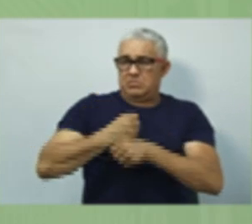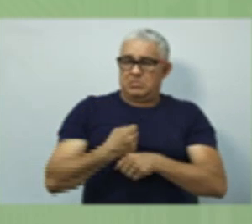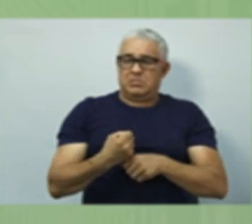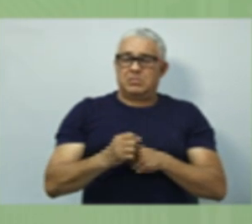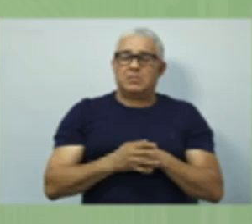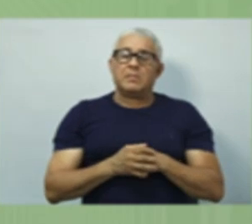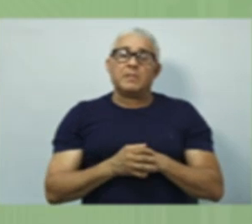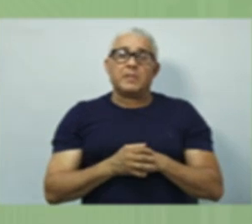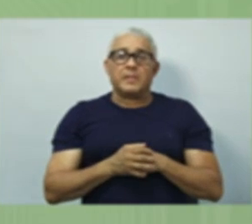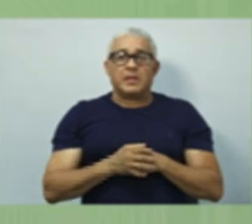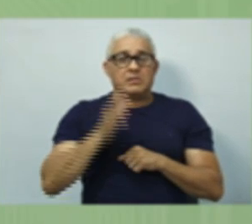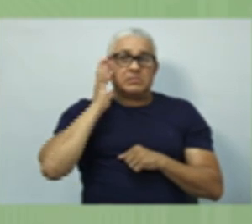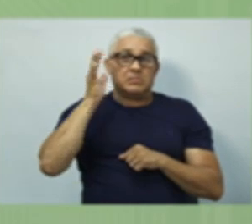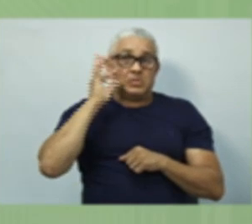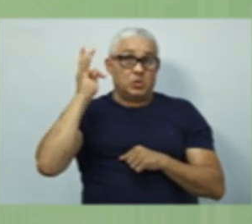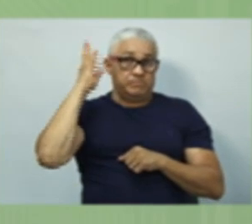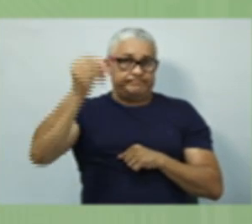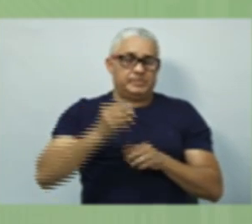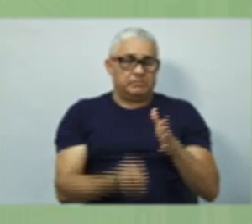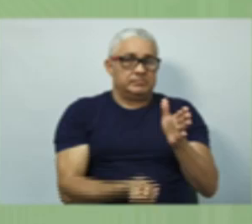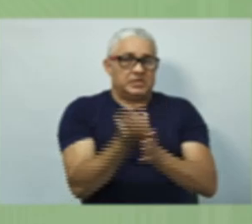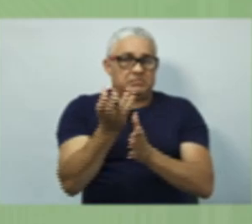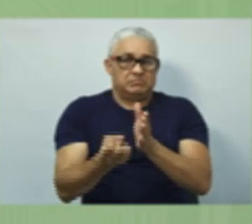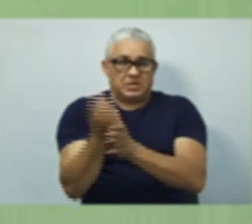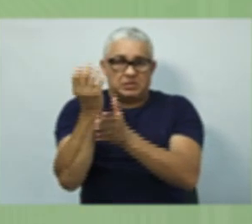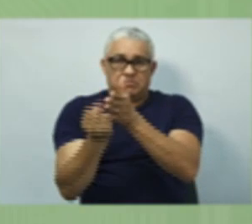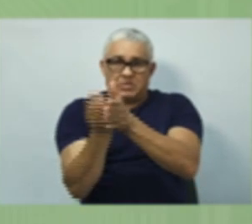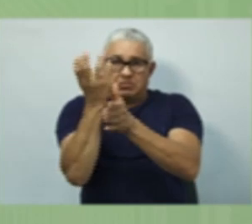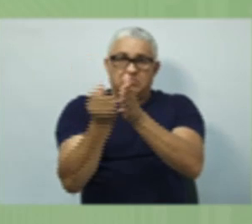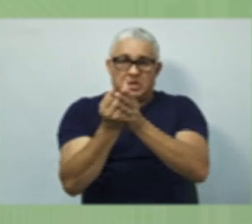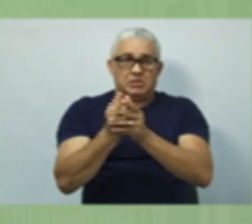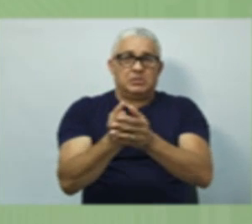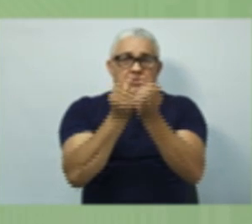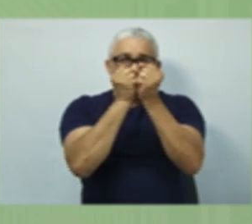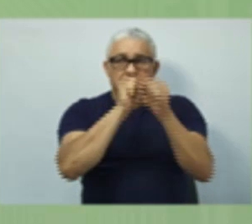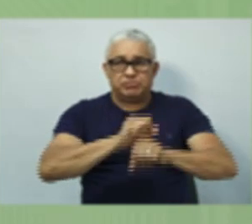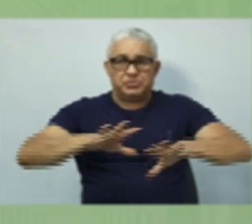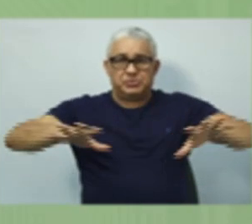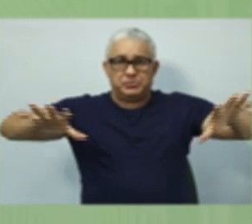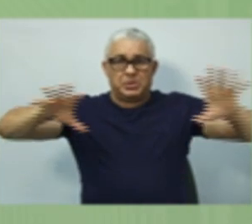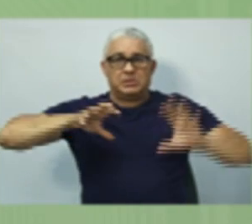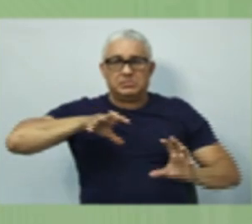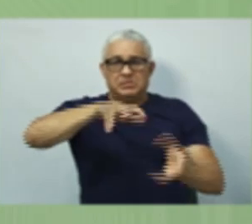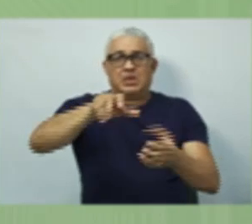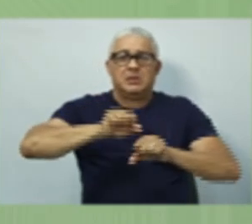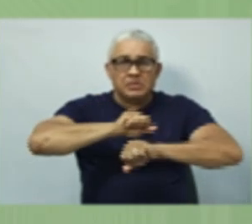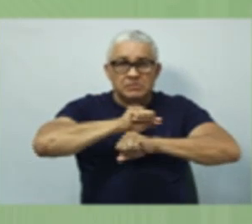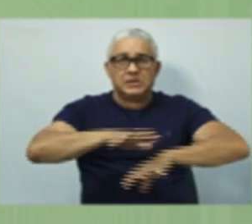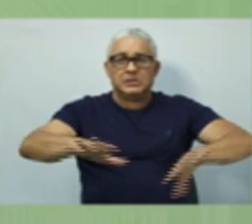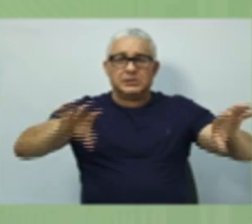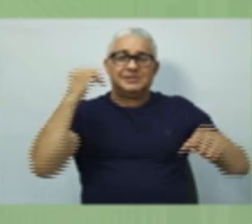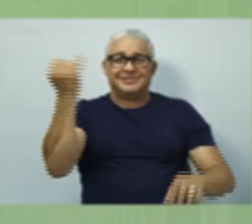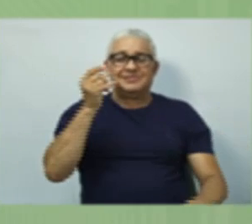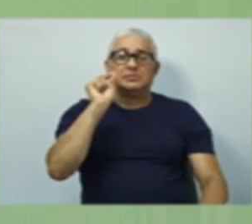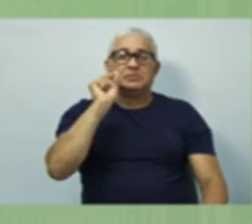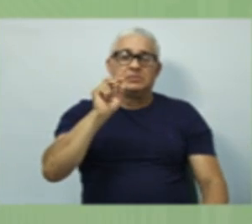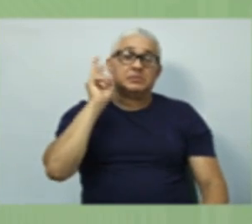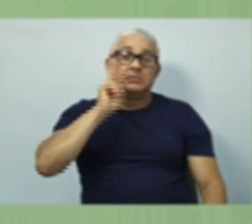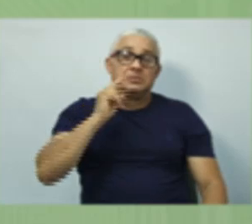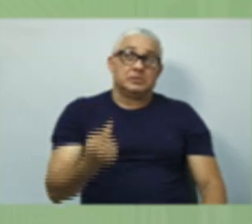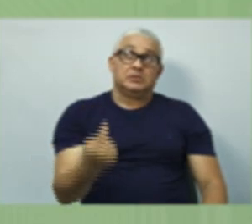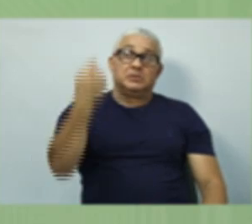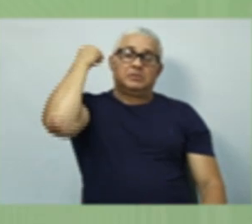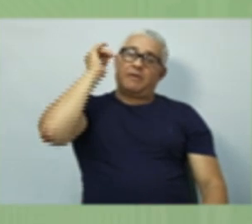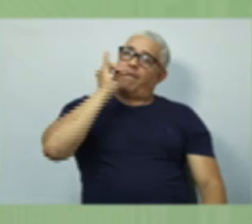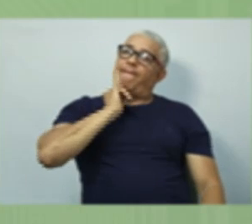que essas teorias se difundiram aí no mundo. É importante a gente relembrar que,